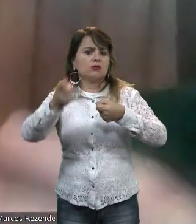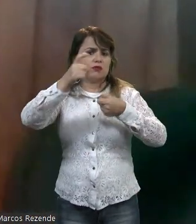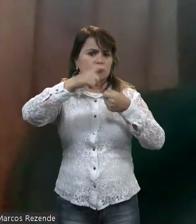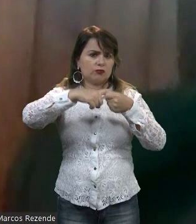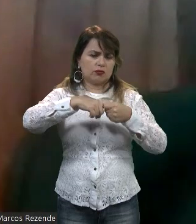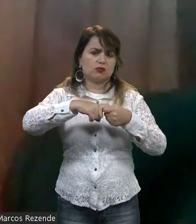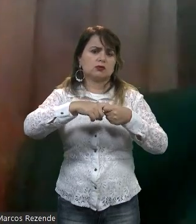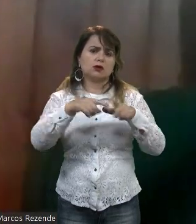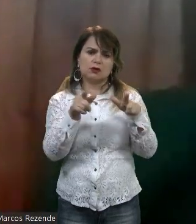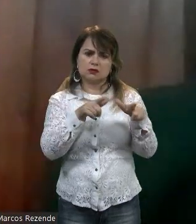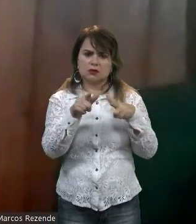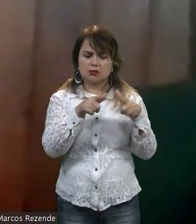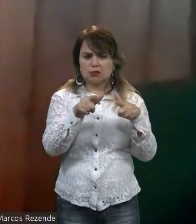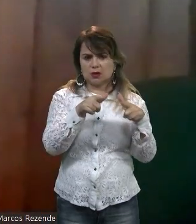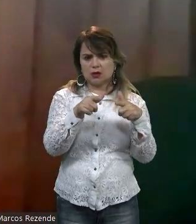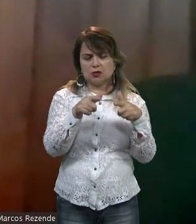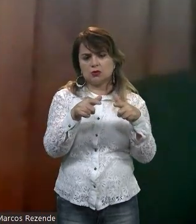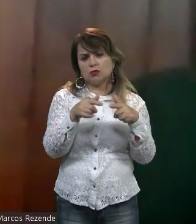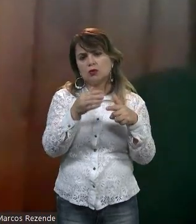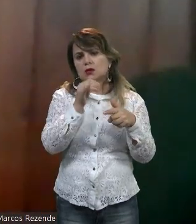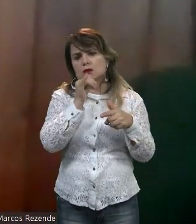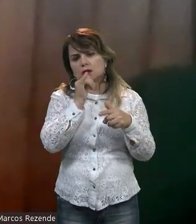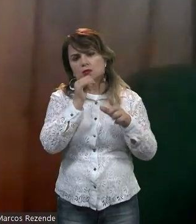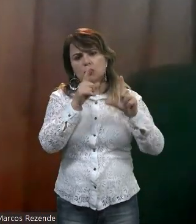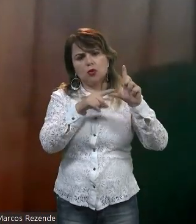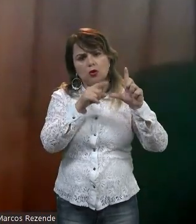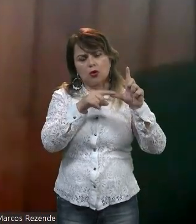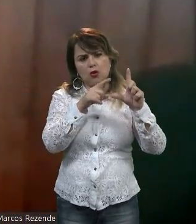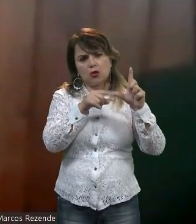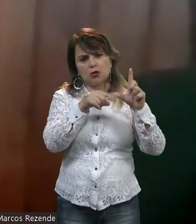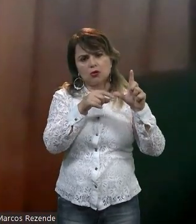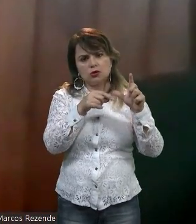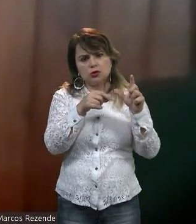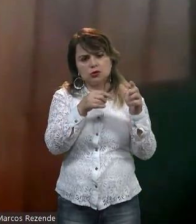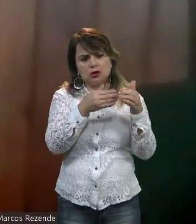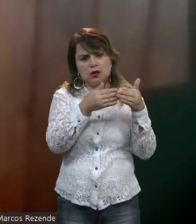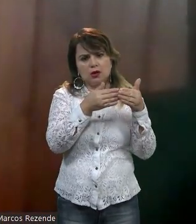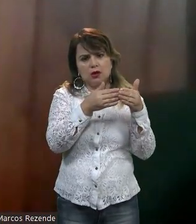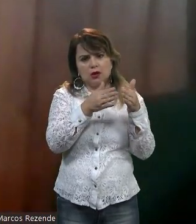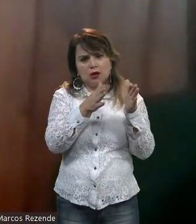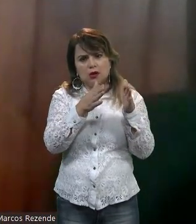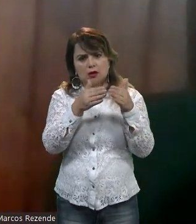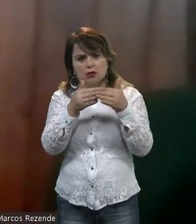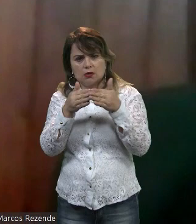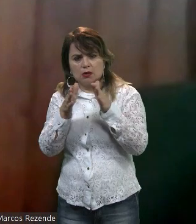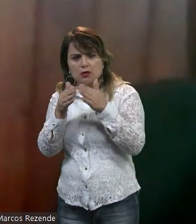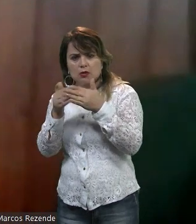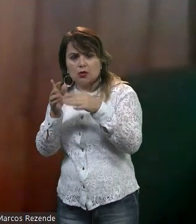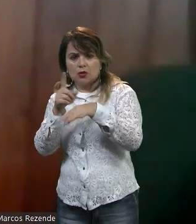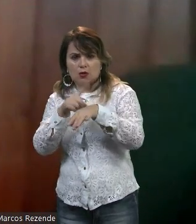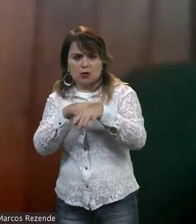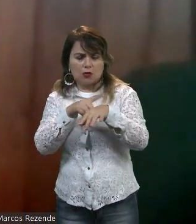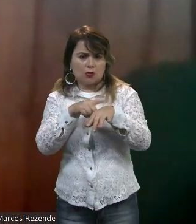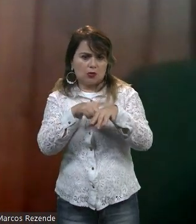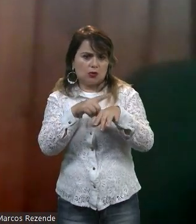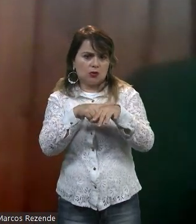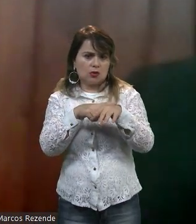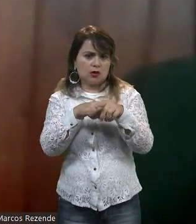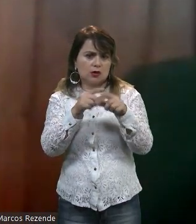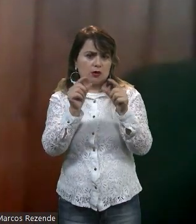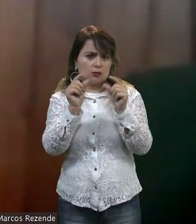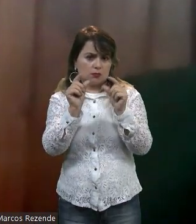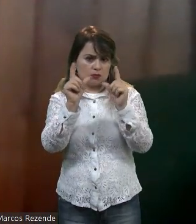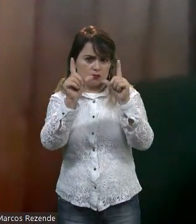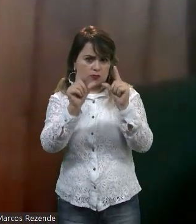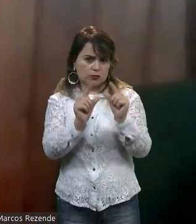às atividades, por exemplo, o comércio foi flexibilizado num horário restrito, com um número